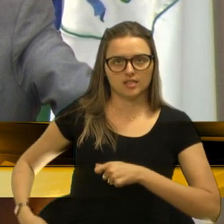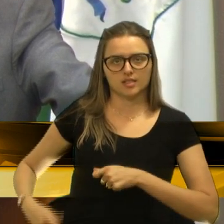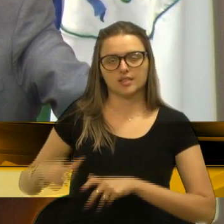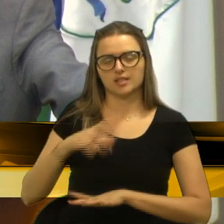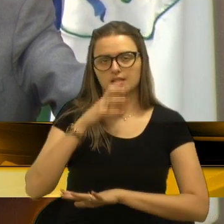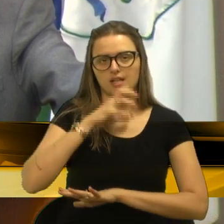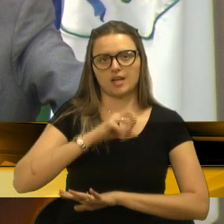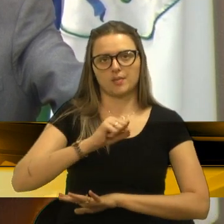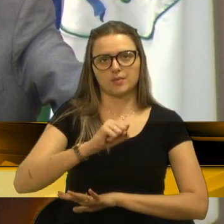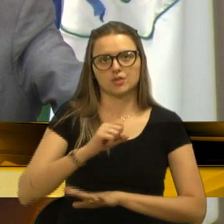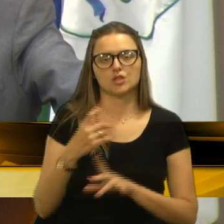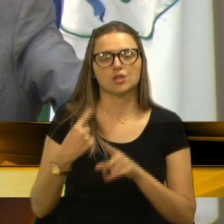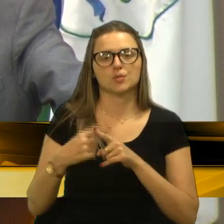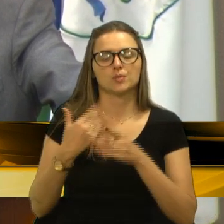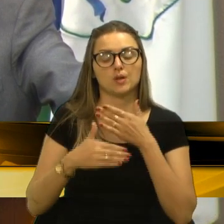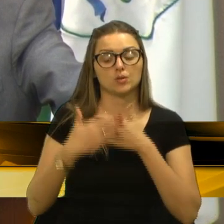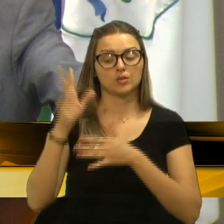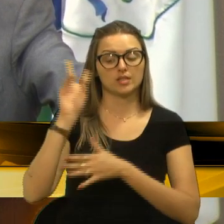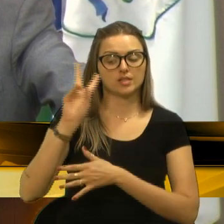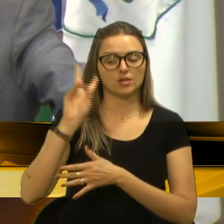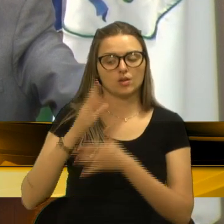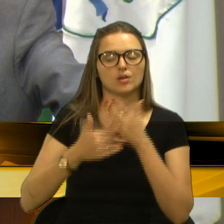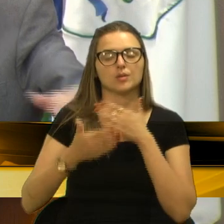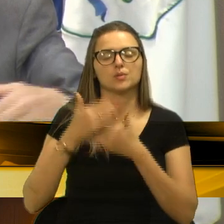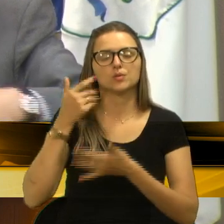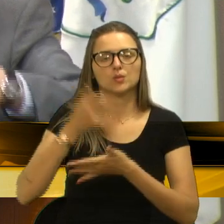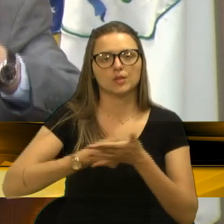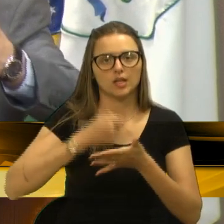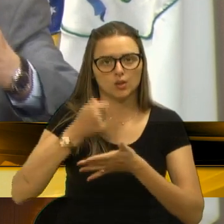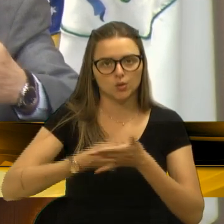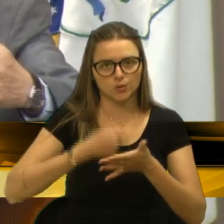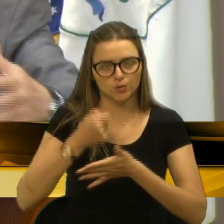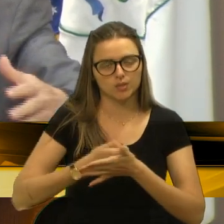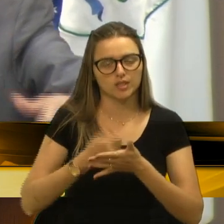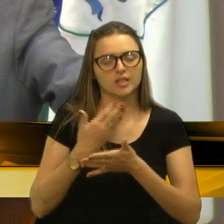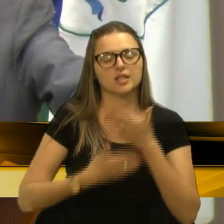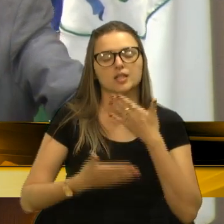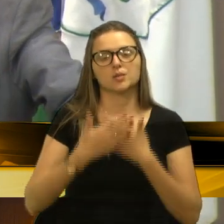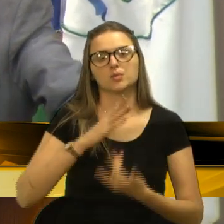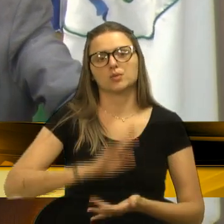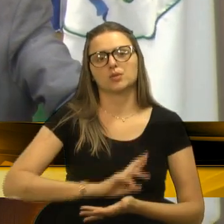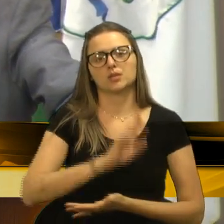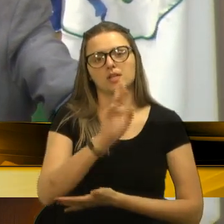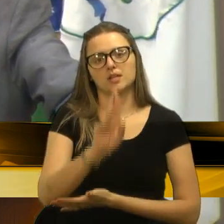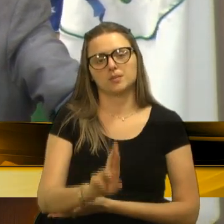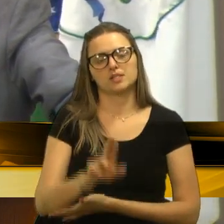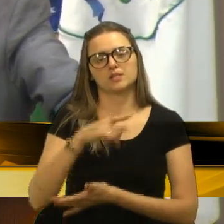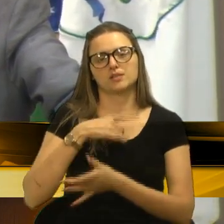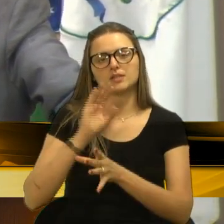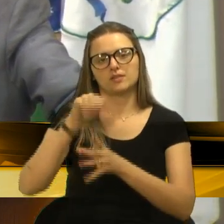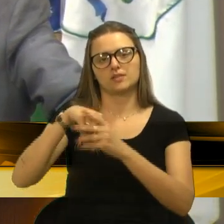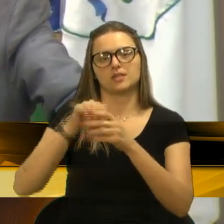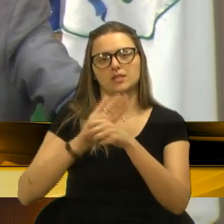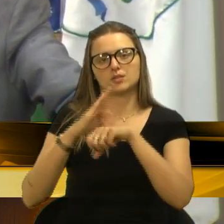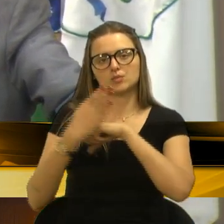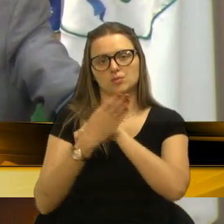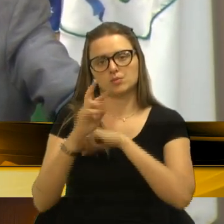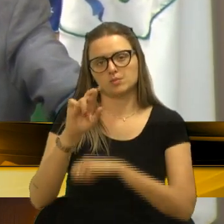pela sua luta, pela sua dedicação e aquilo que eles representaram para o bairro Rio Branco e para toda essa